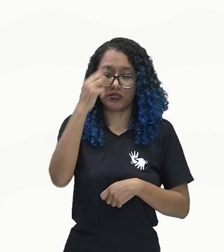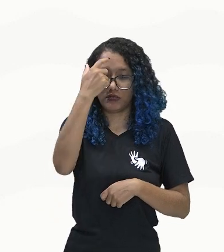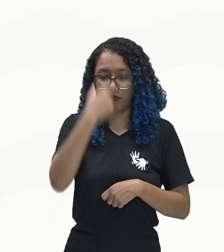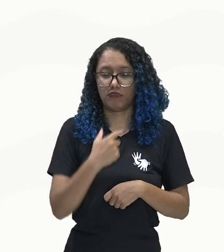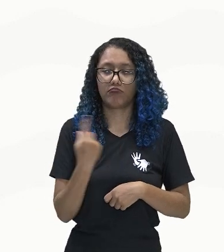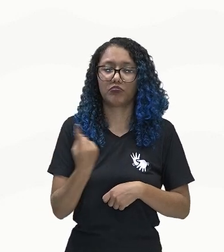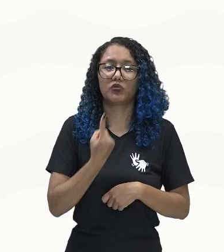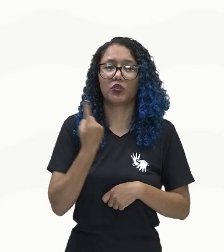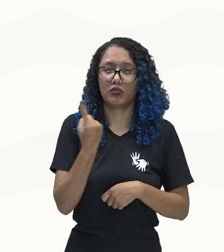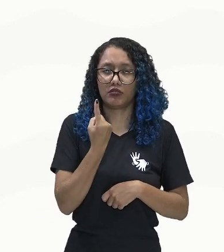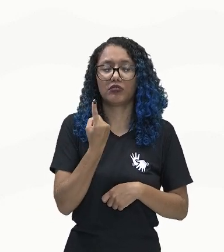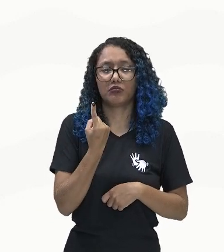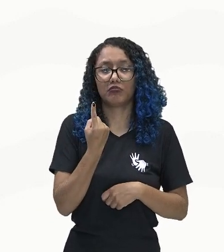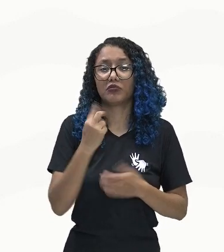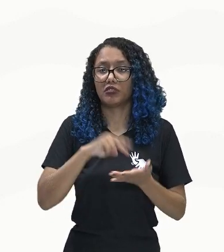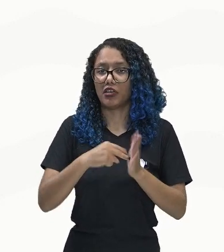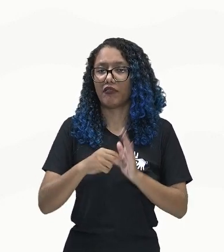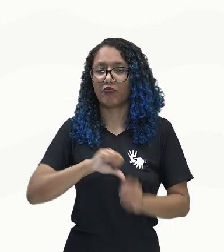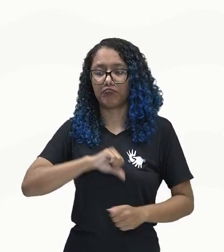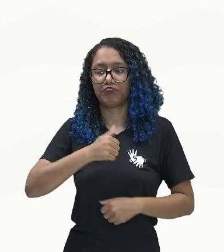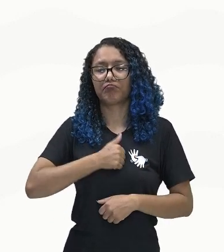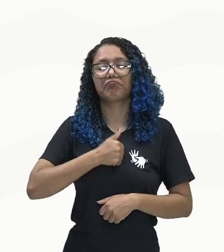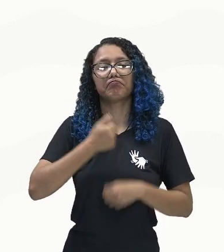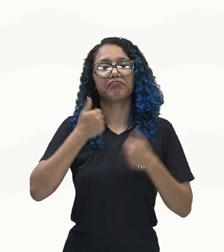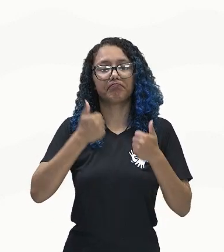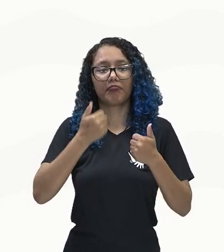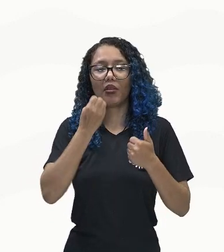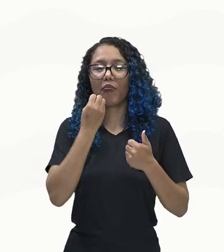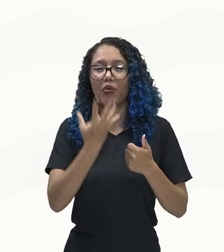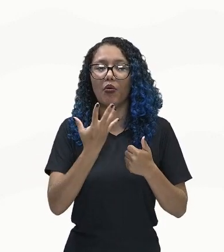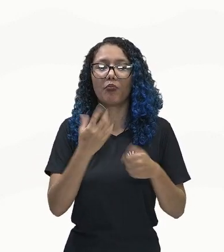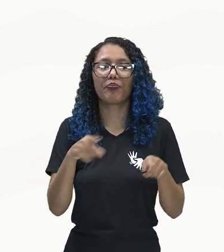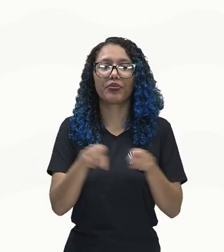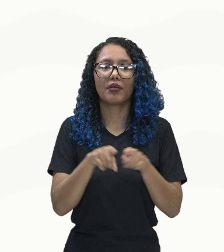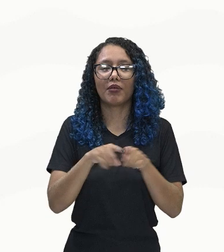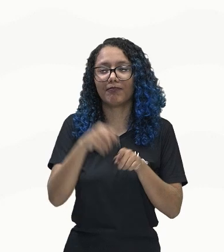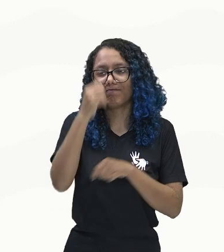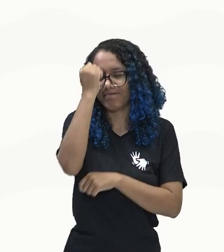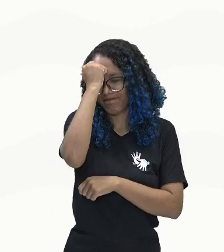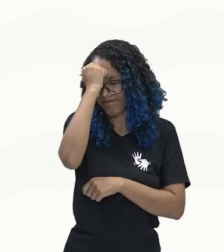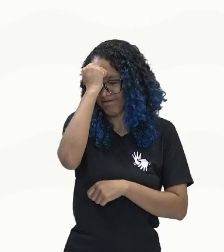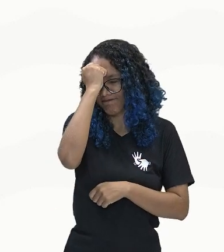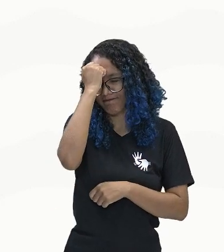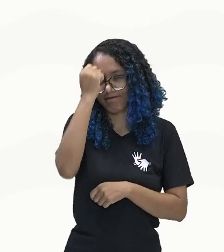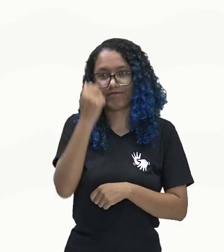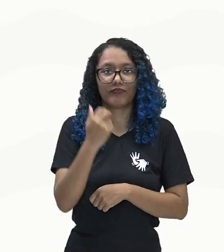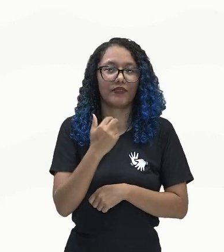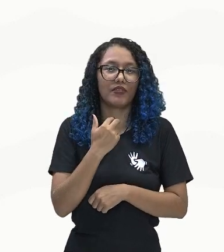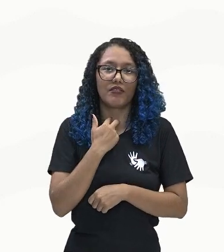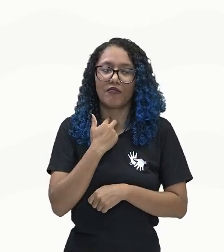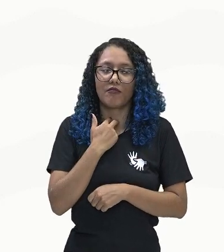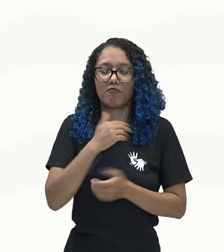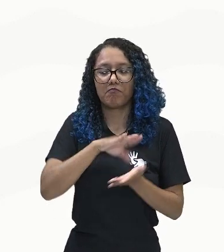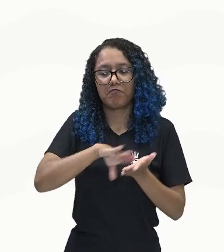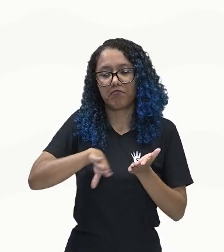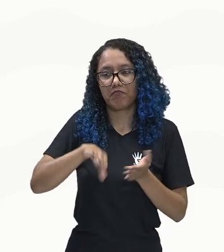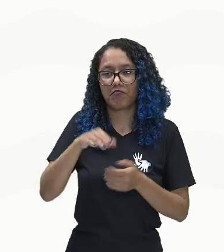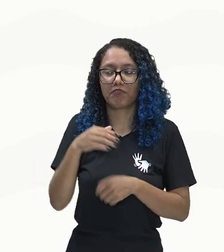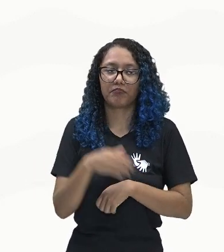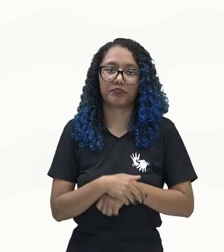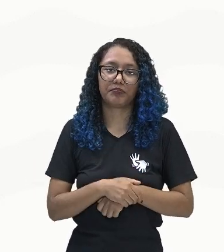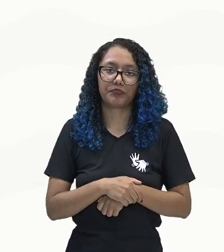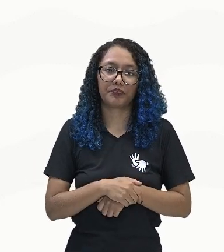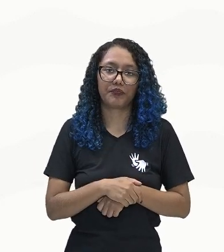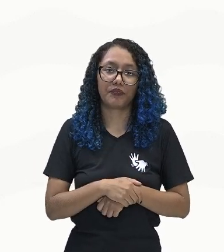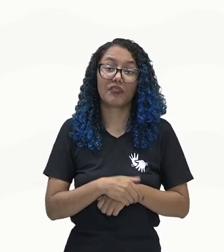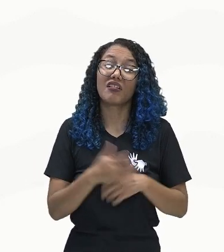sinal de autoestima saudável. Não possuir arrependimentos. Poxa, professora, mas não possuir arrependimentos pode ser